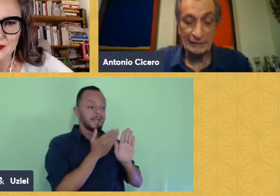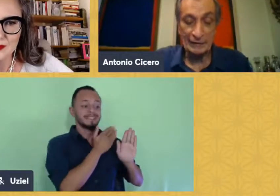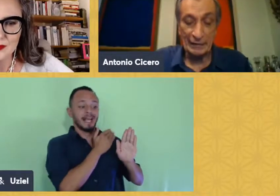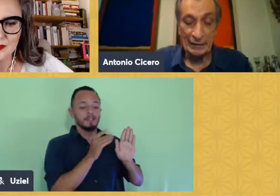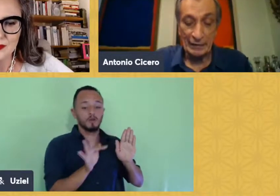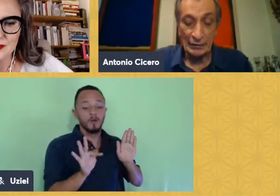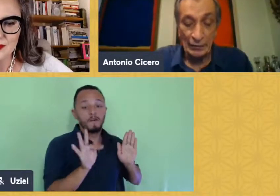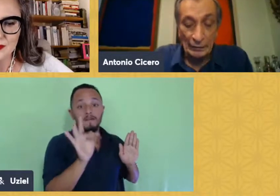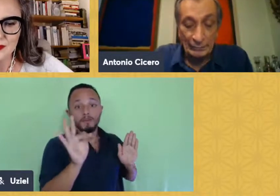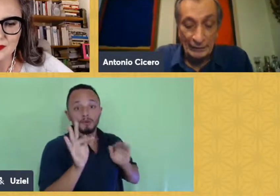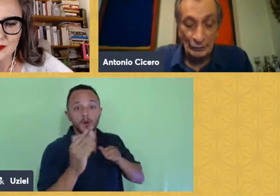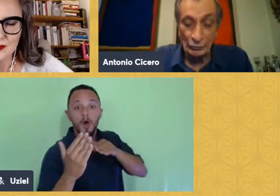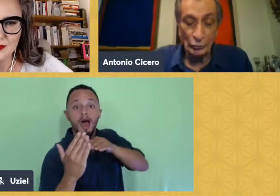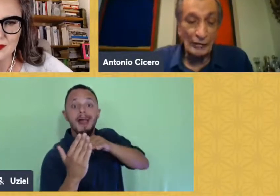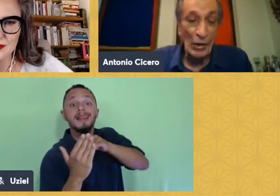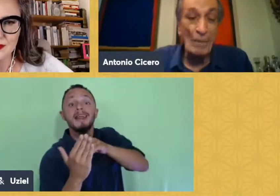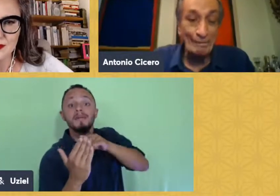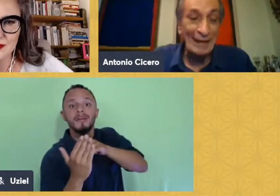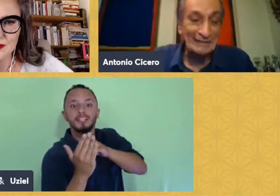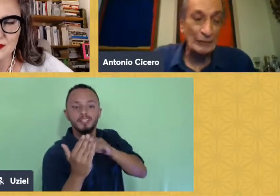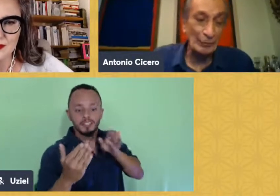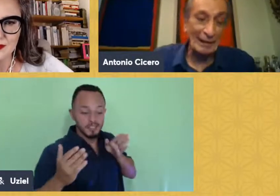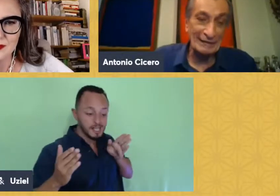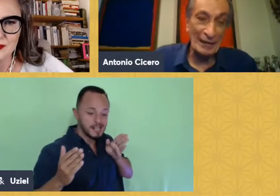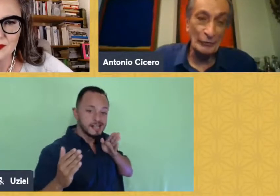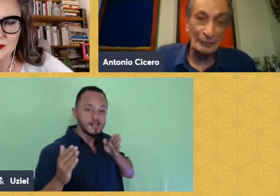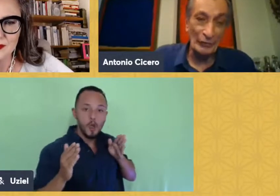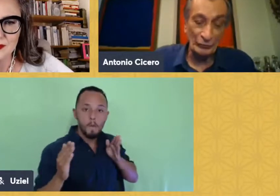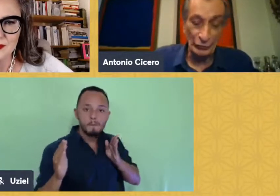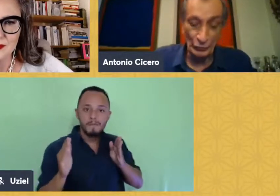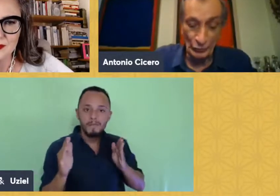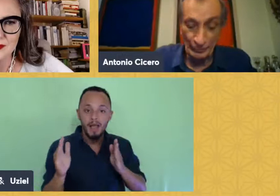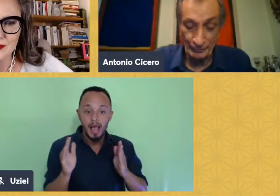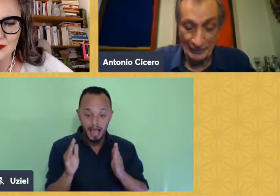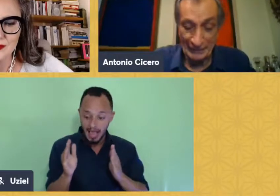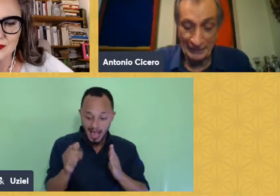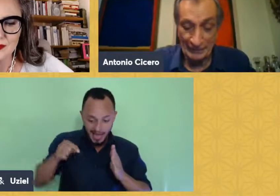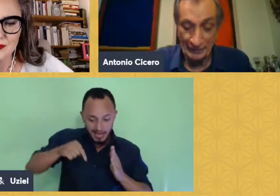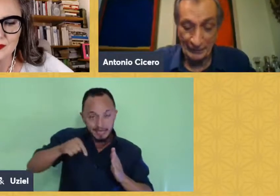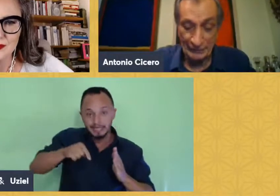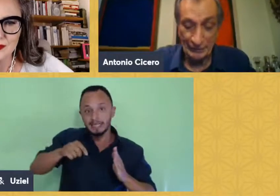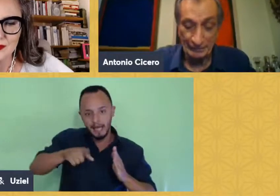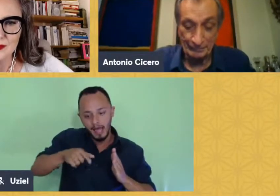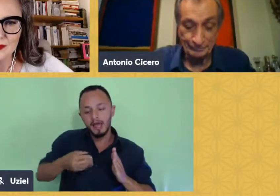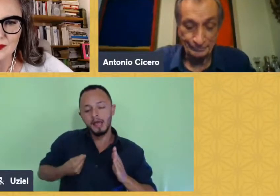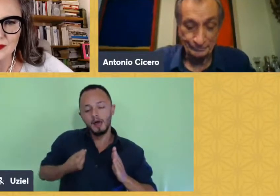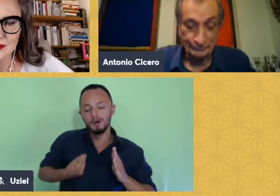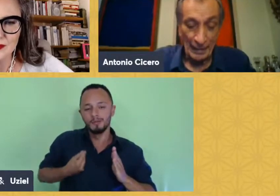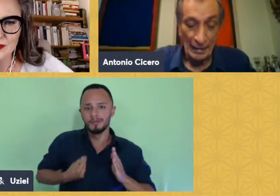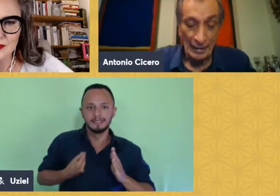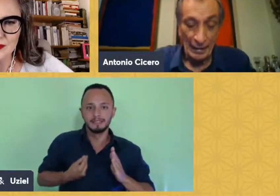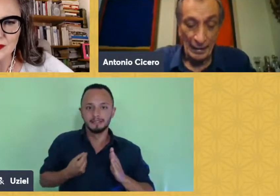passa o que não passa do passado para o futuro. Exatamente, né?